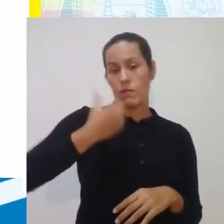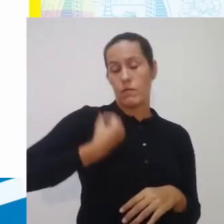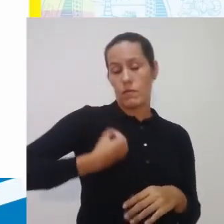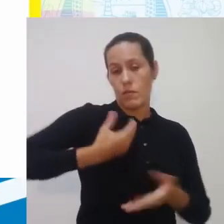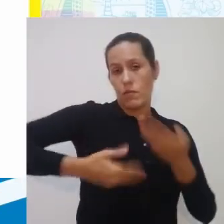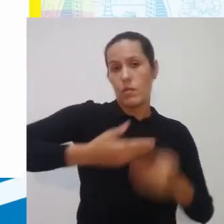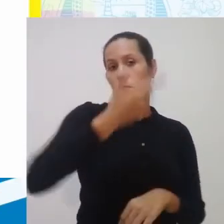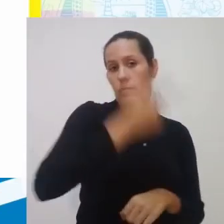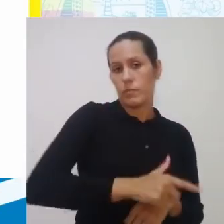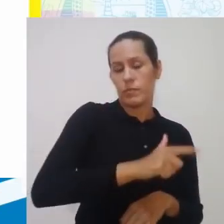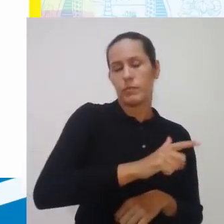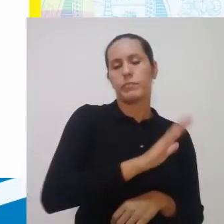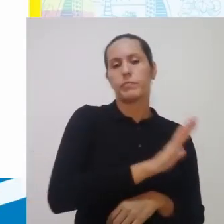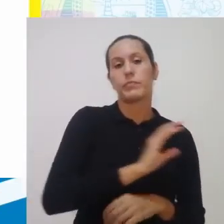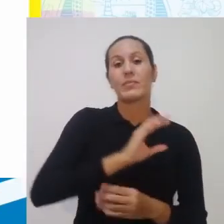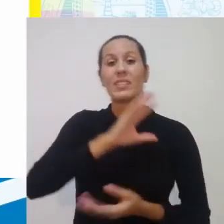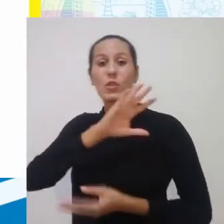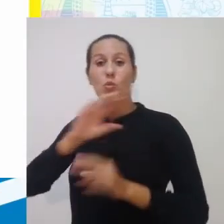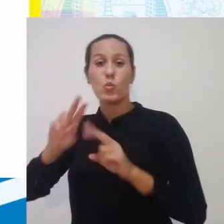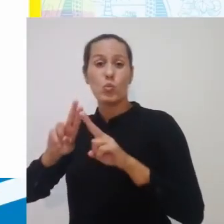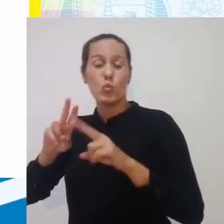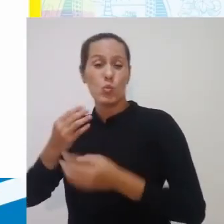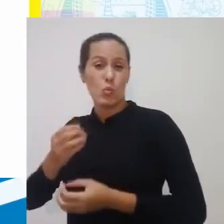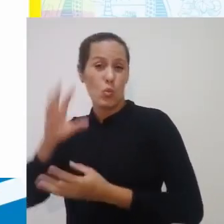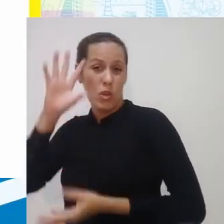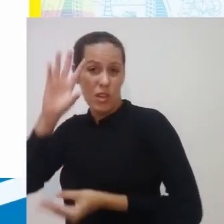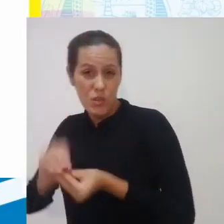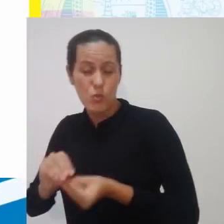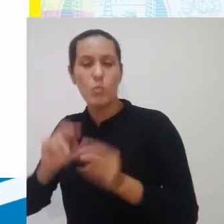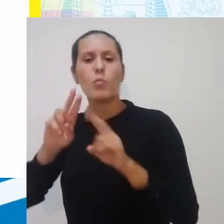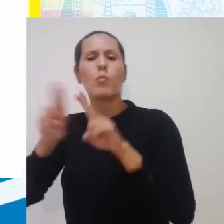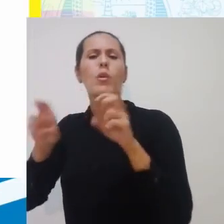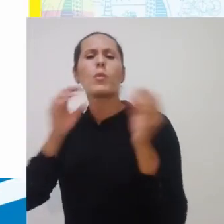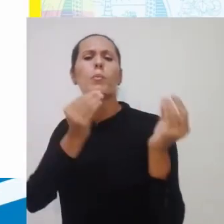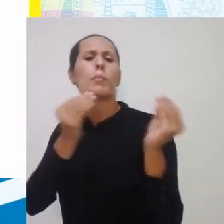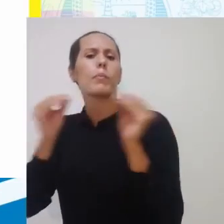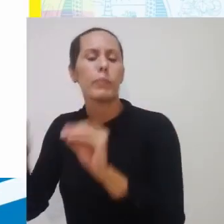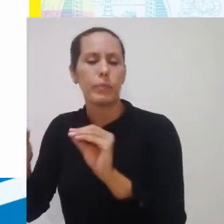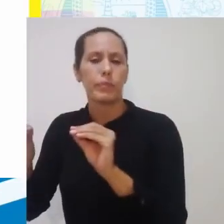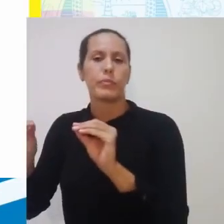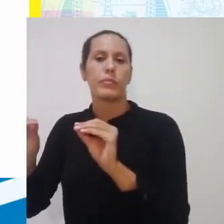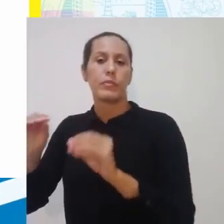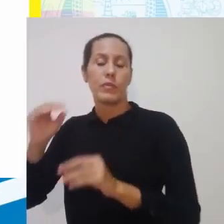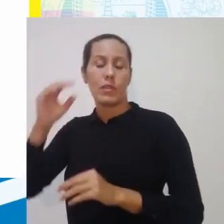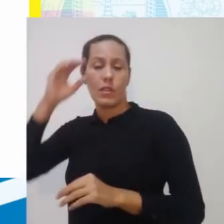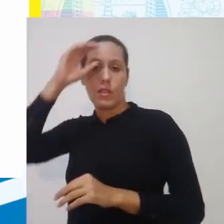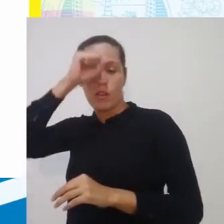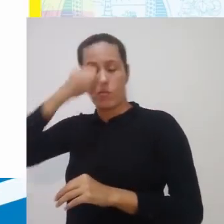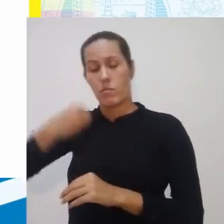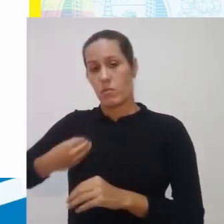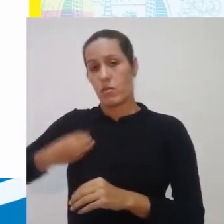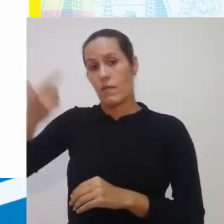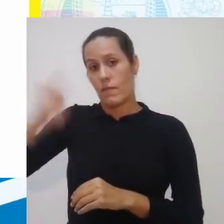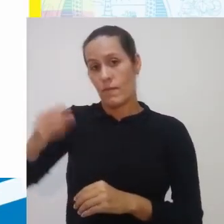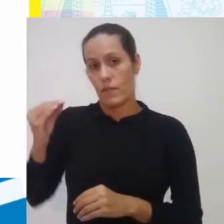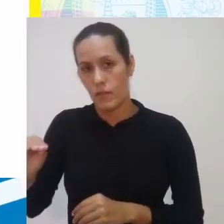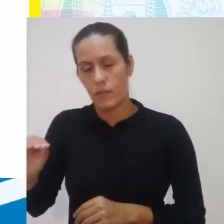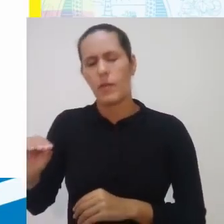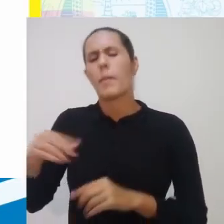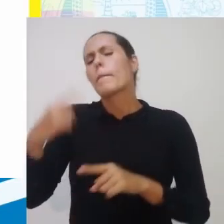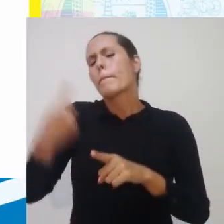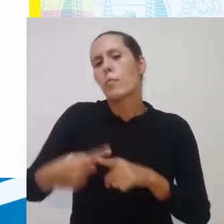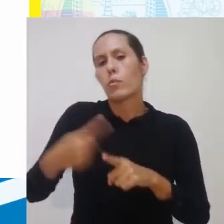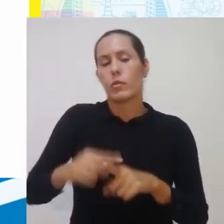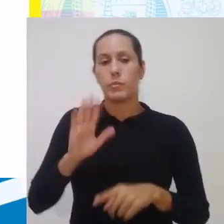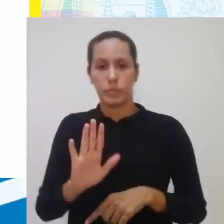de reaprendermos a conviver. E no resumo, eu repeti a expressão entre aspas também, reaprender a conviver.